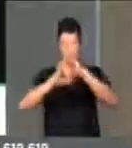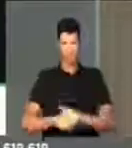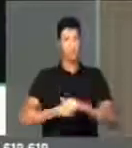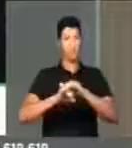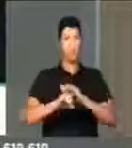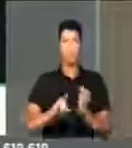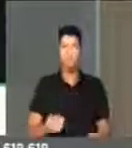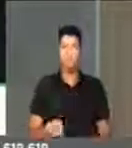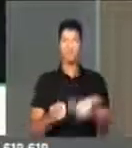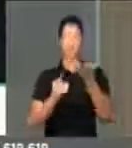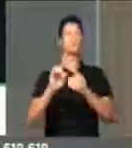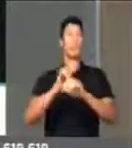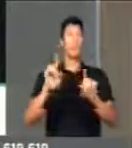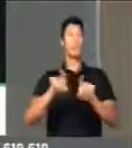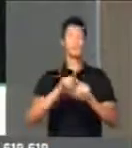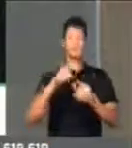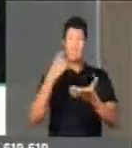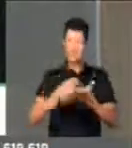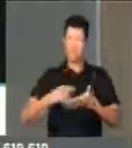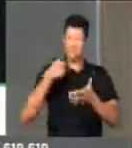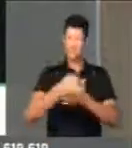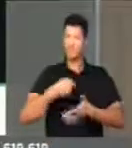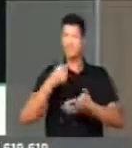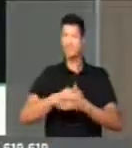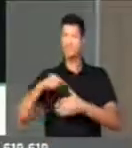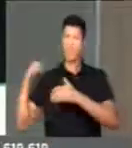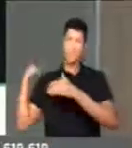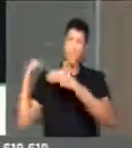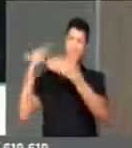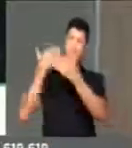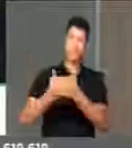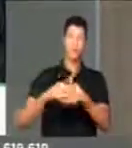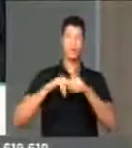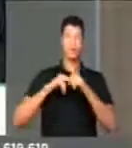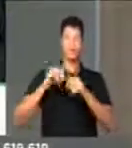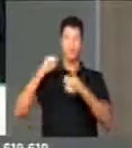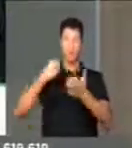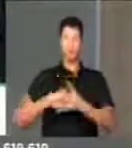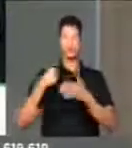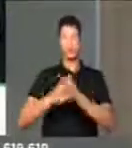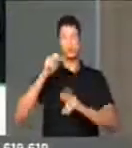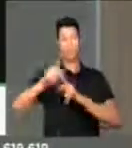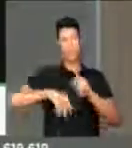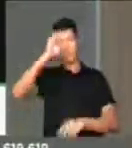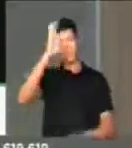foi conquistado tão duramente, tão heroicamente pelas lutas do povo brasileiro. Muito obrigado.